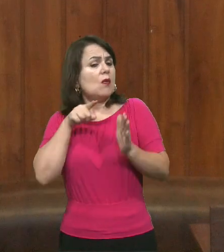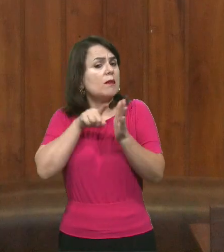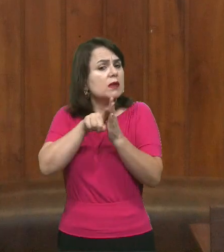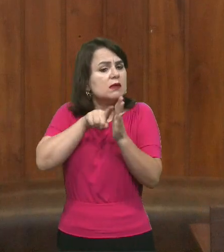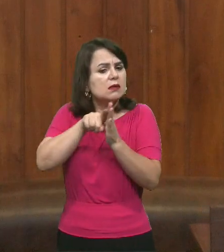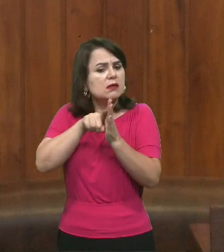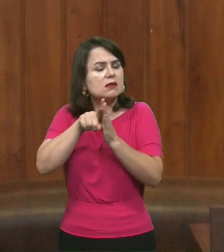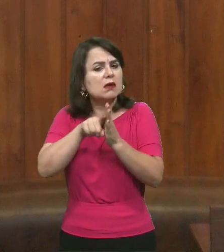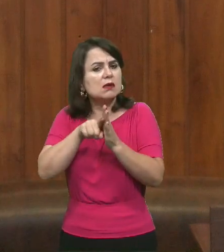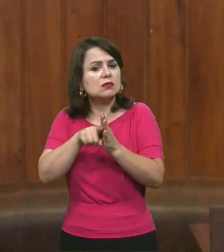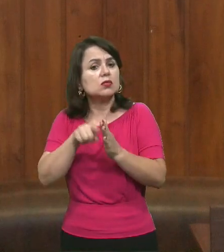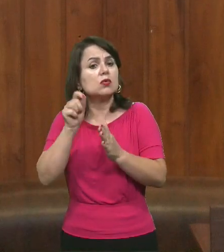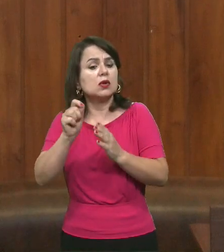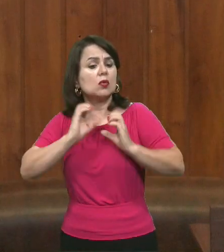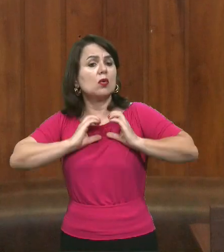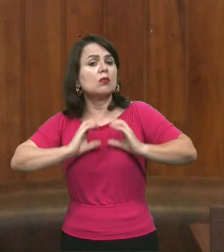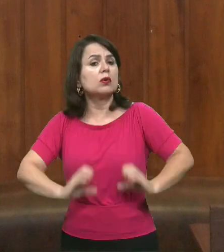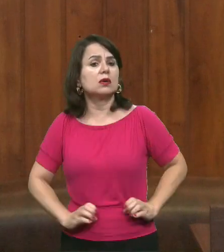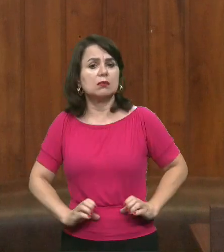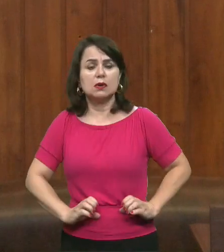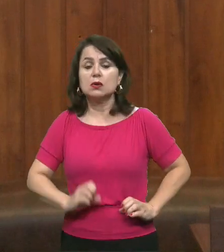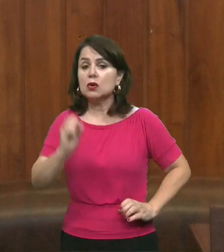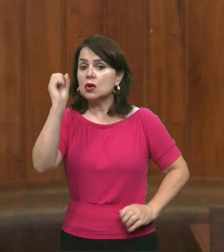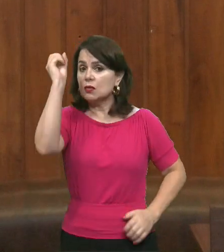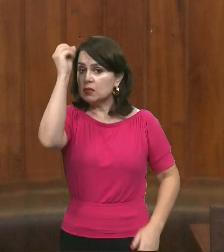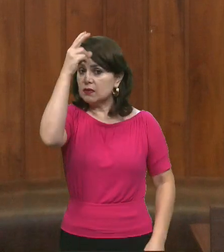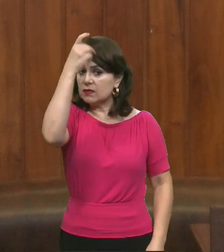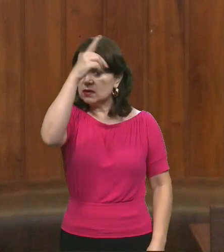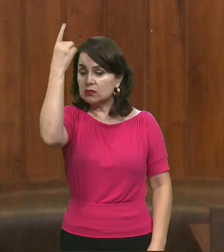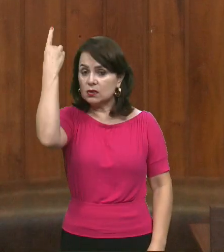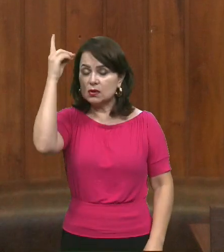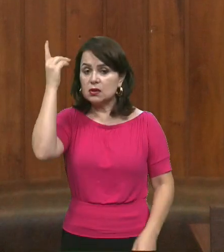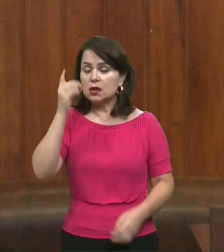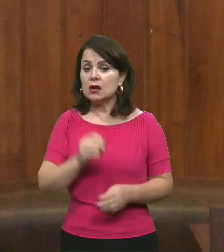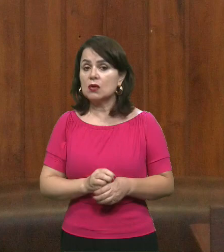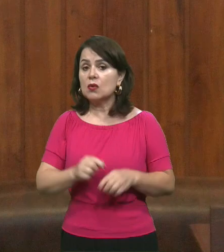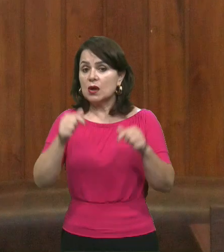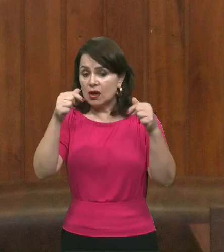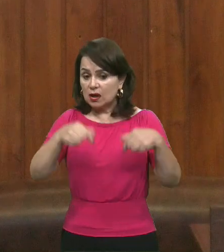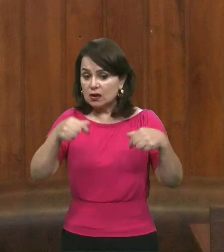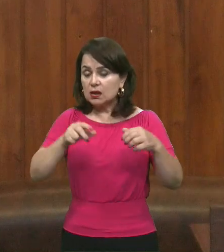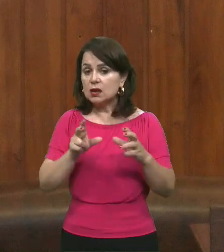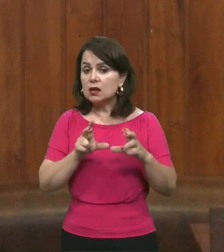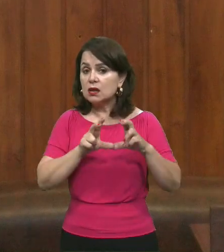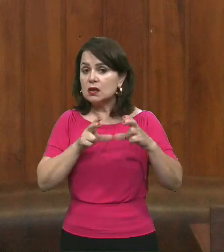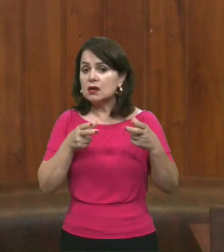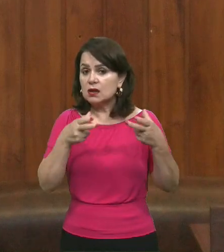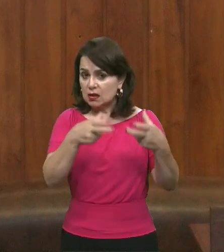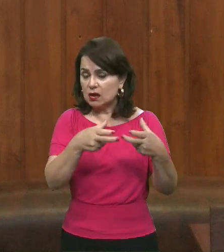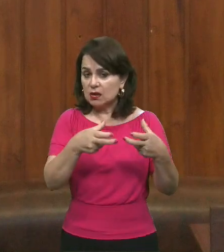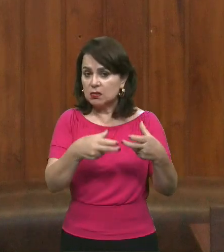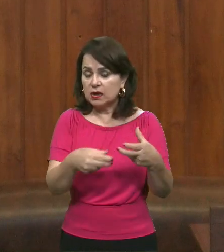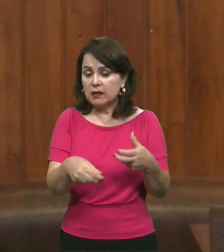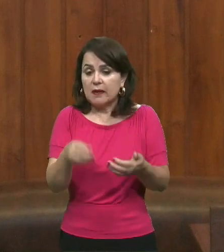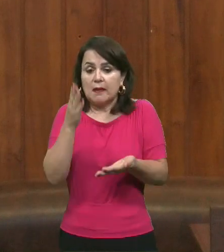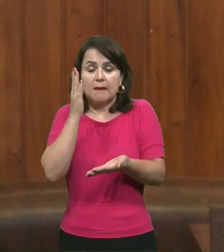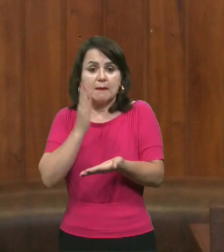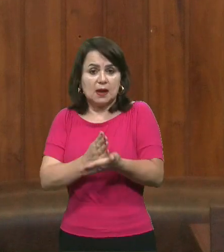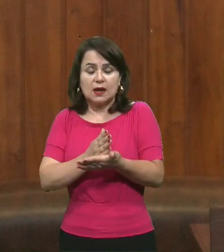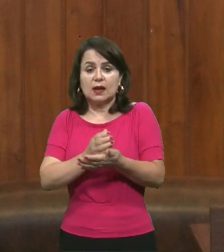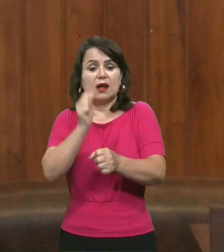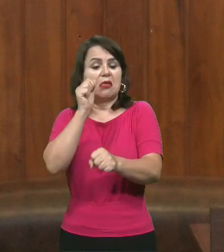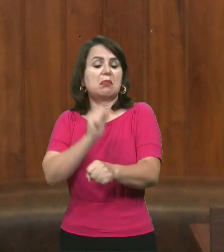atual, né? E essa Câmara, essa casa está inerte? Eu não sei em que mundo esse pessoal